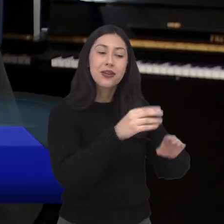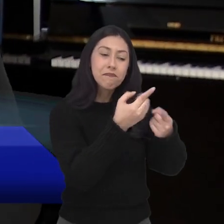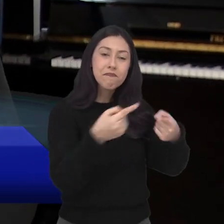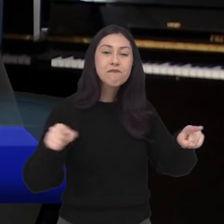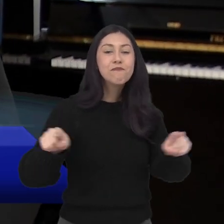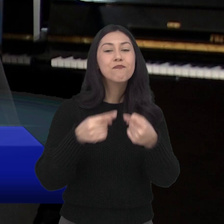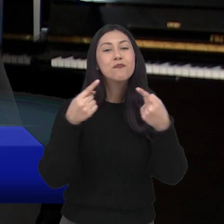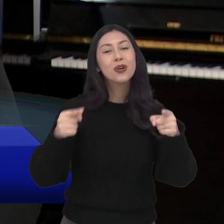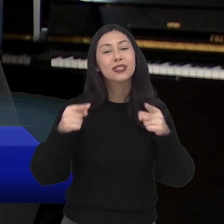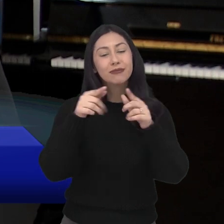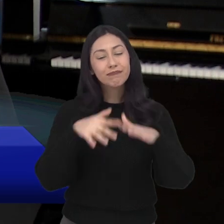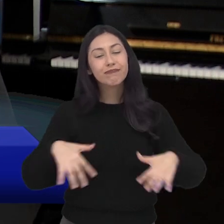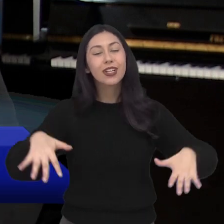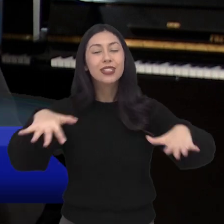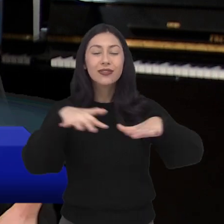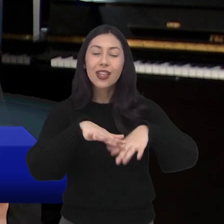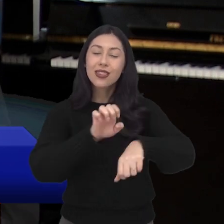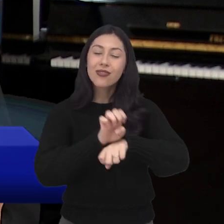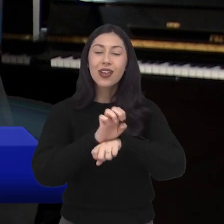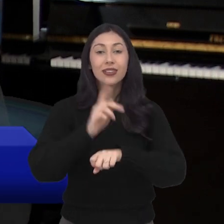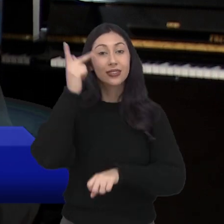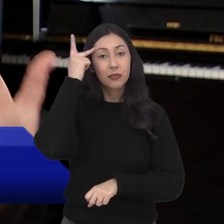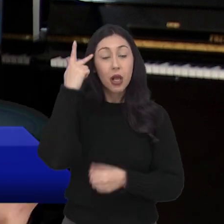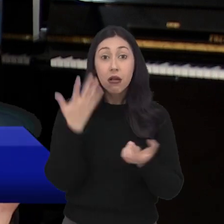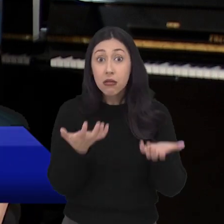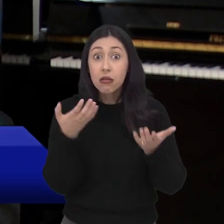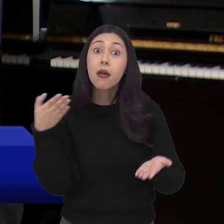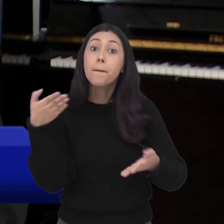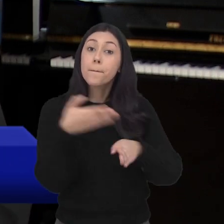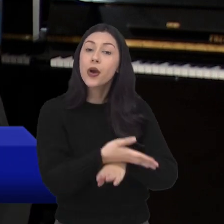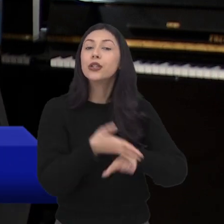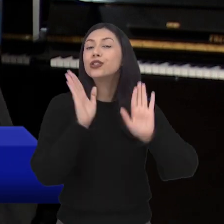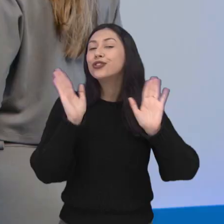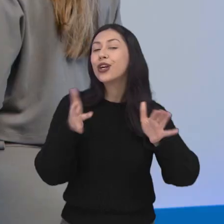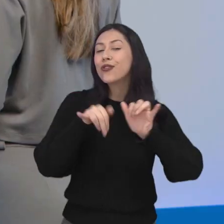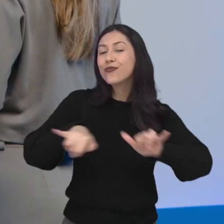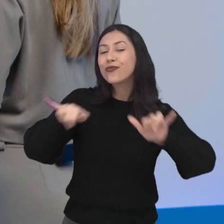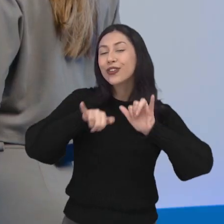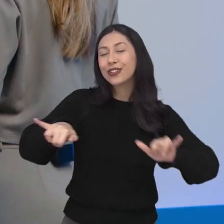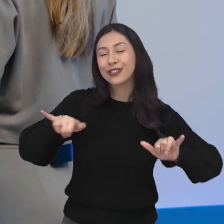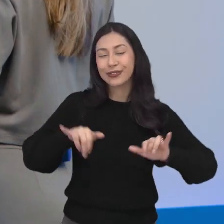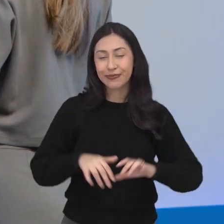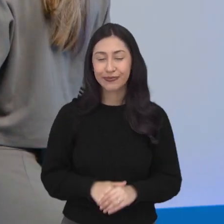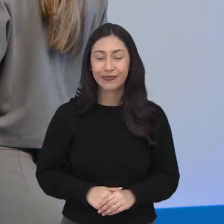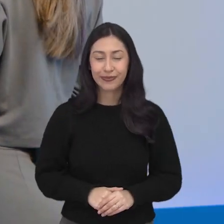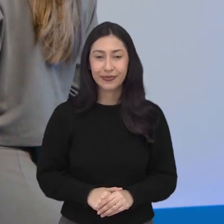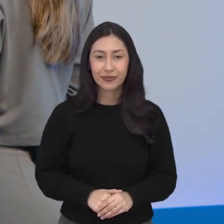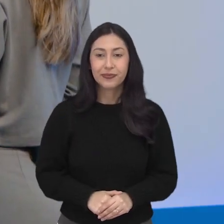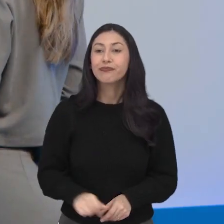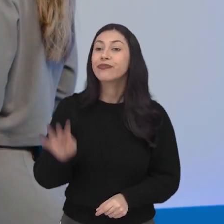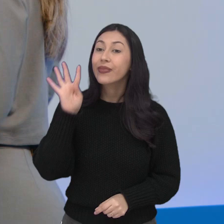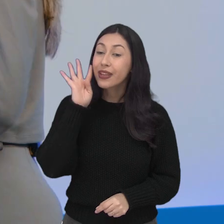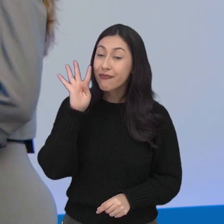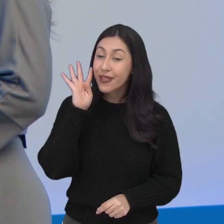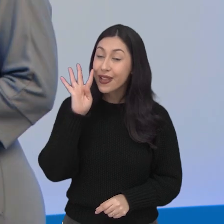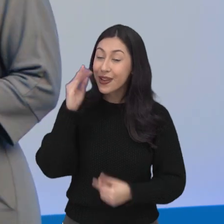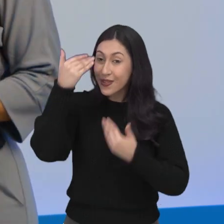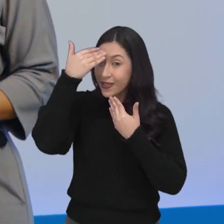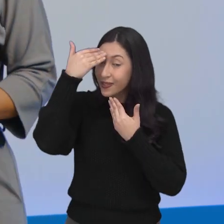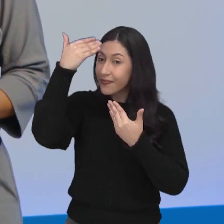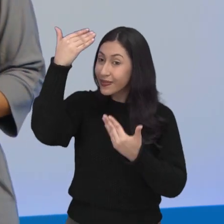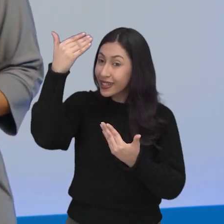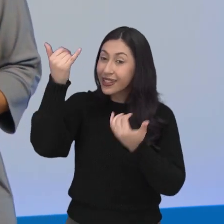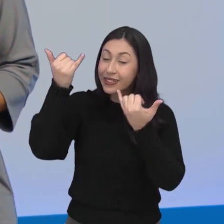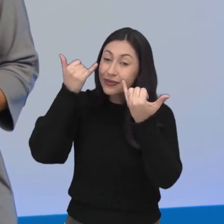aqui no nosso estado. Então, quem quiser participar, o Matheus já passou o recado e eu volto com vocês aí no estúdio. Legal, Luísa, muito obrigada,